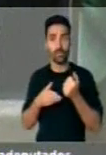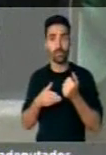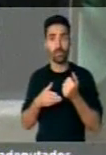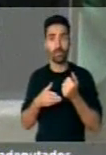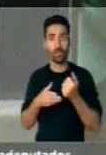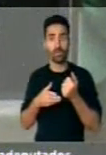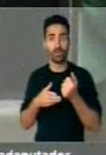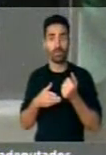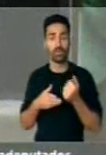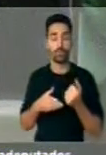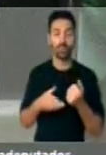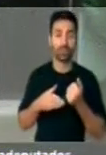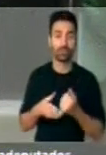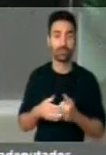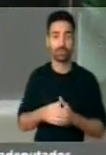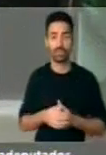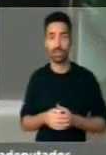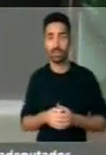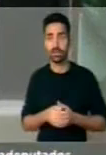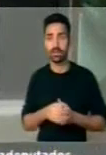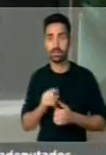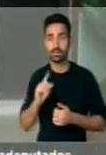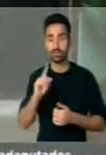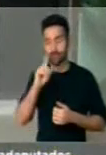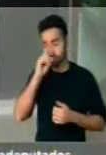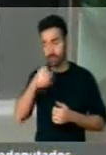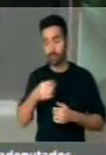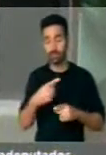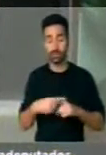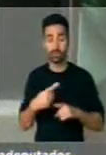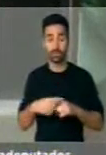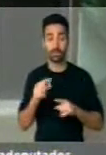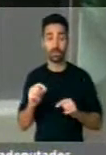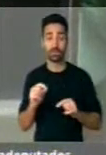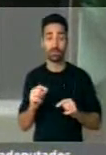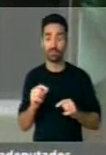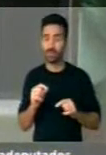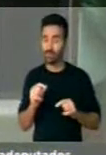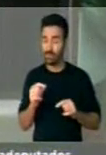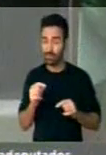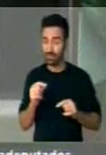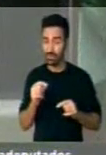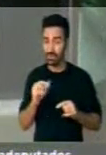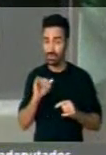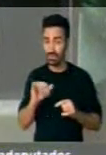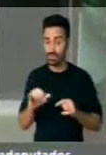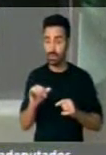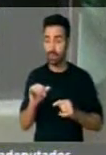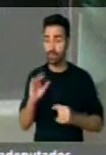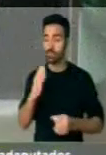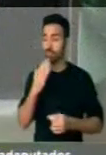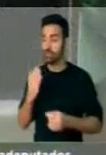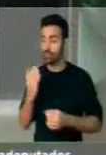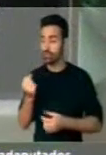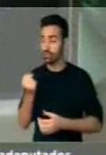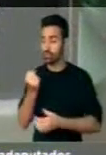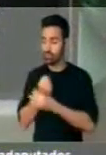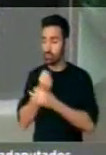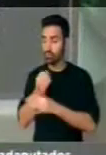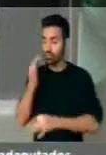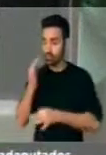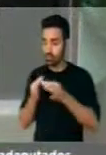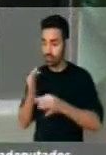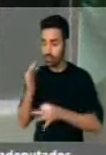da presente ação mandamental, pois eventual concessão de mandado de segurança terá o condão de afetar a